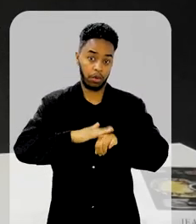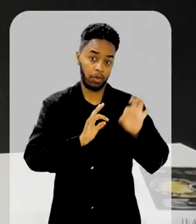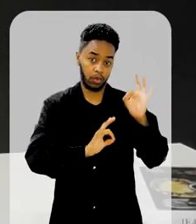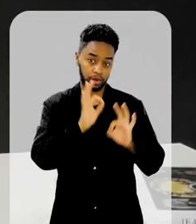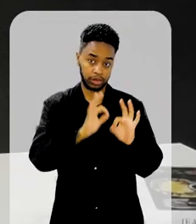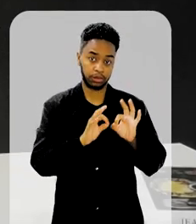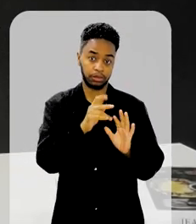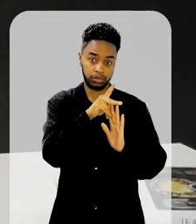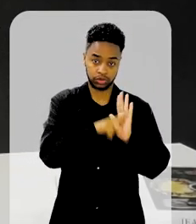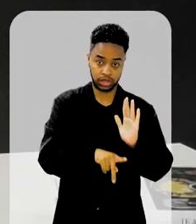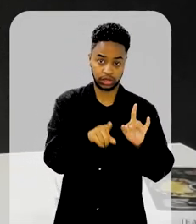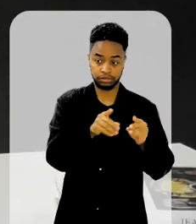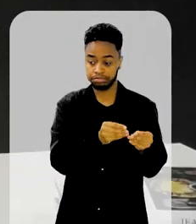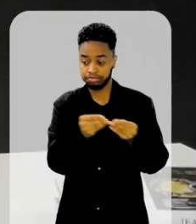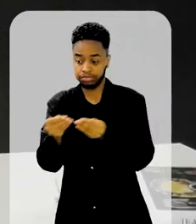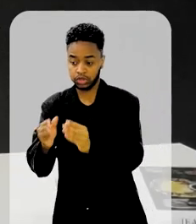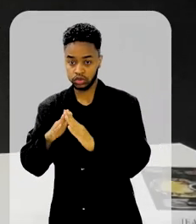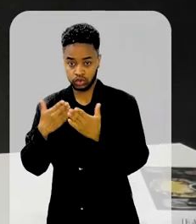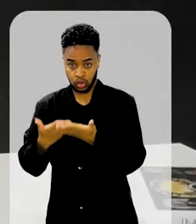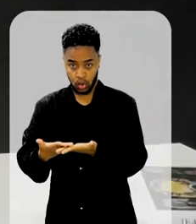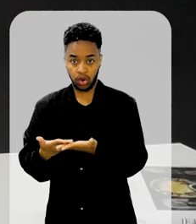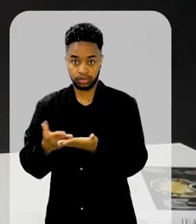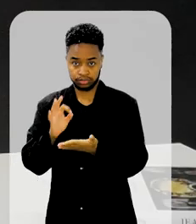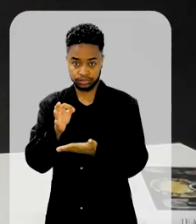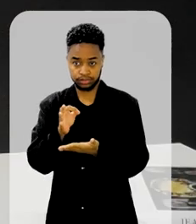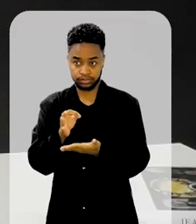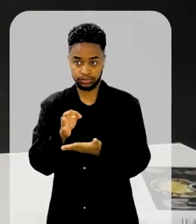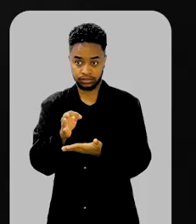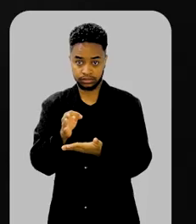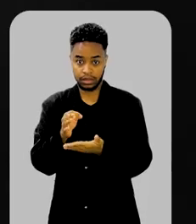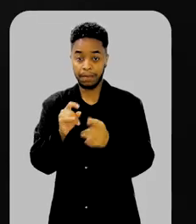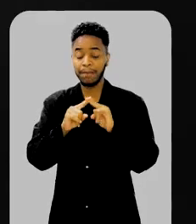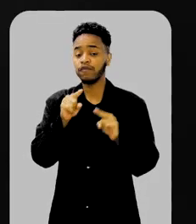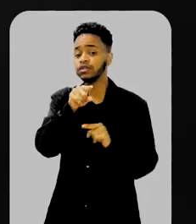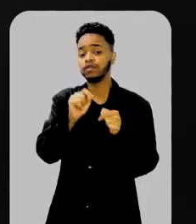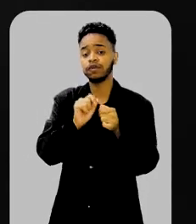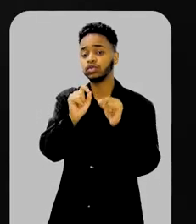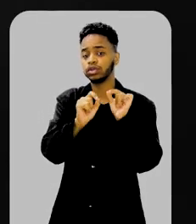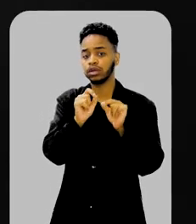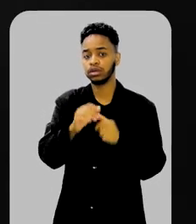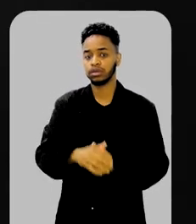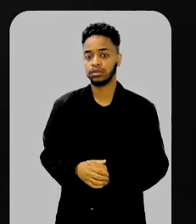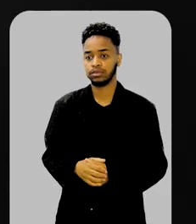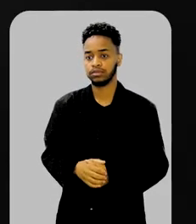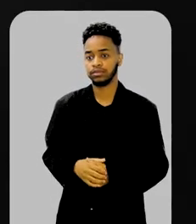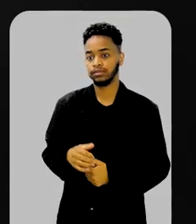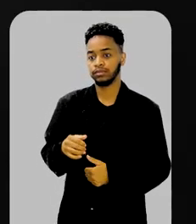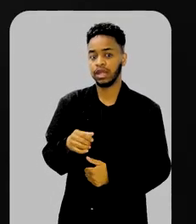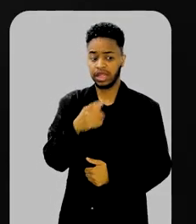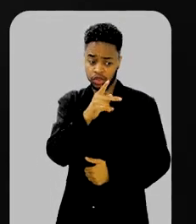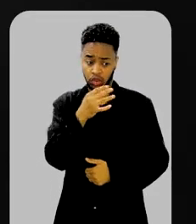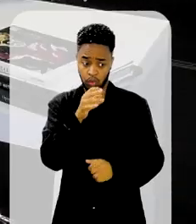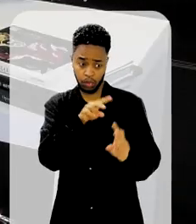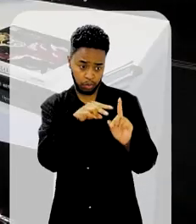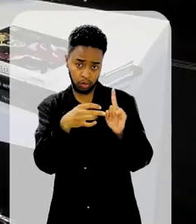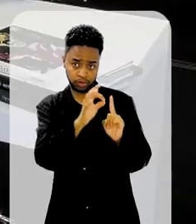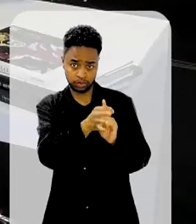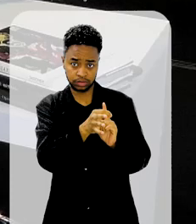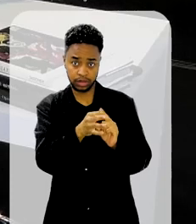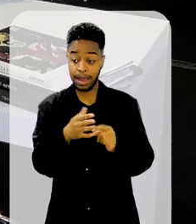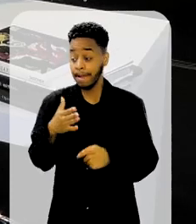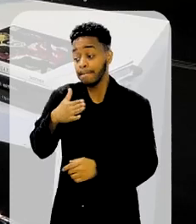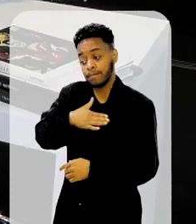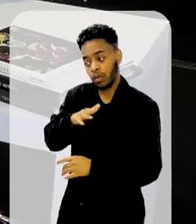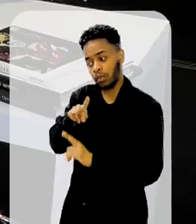projeto eu monto o meu mapa e entrego pra escola você monta o seu roteiro e você no caso você é eu eu fiz isso também isso é um olhar seu né